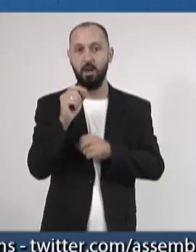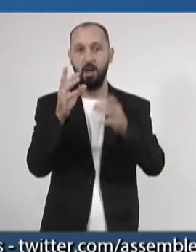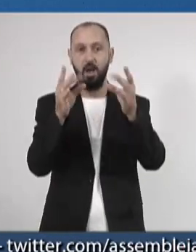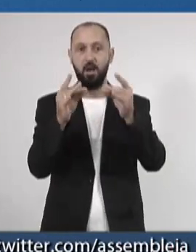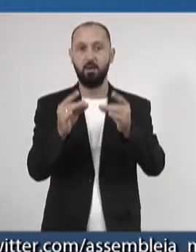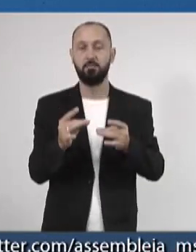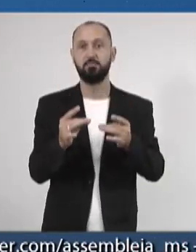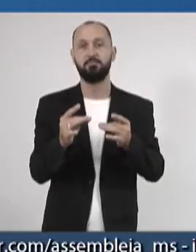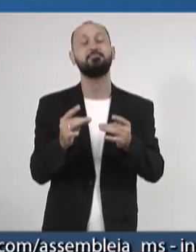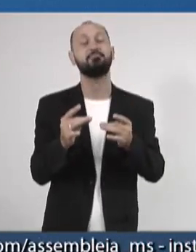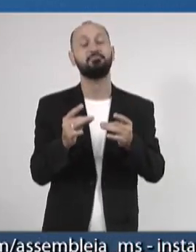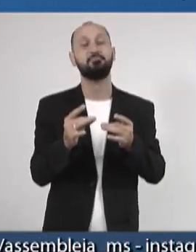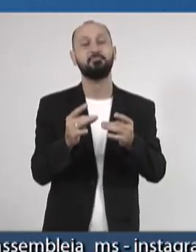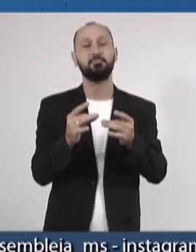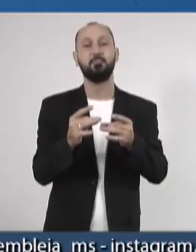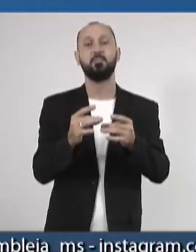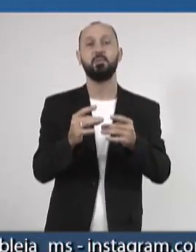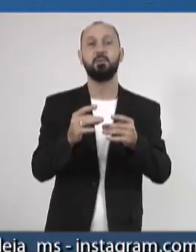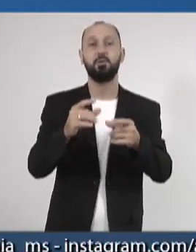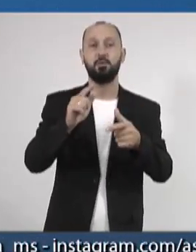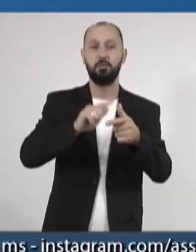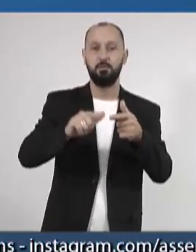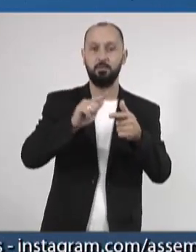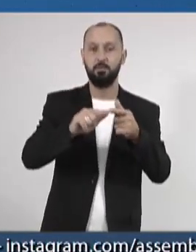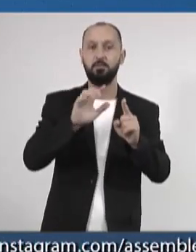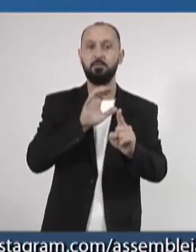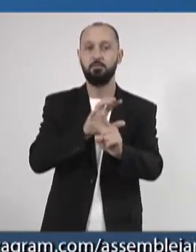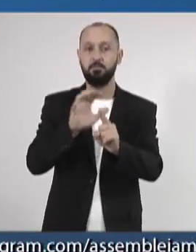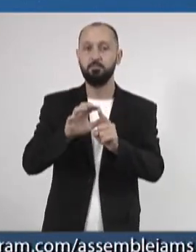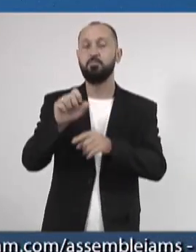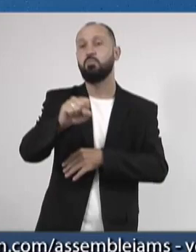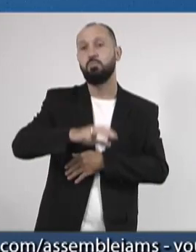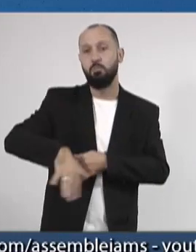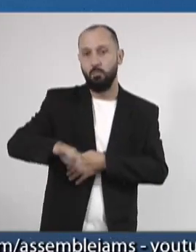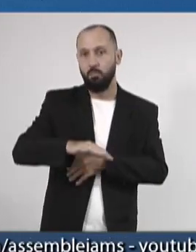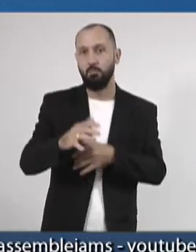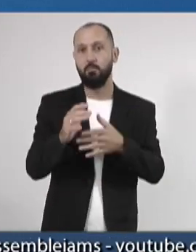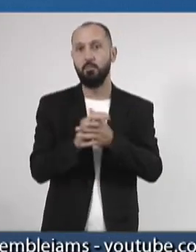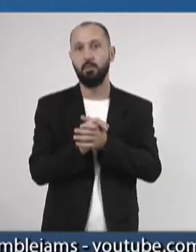aspecto dos problemas que vão acarretar de ordem social,